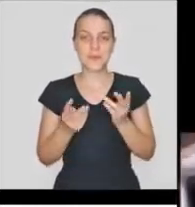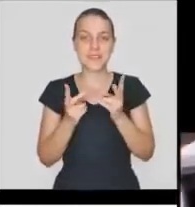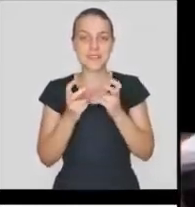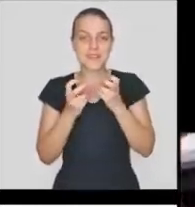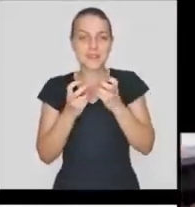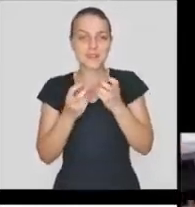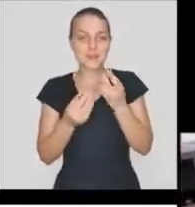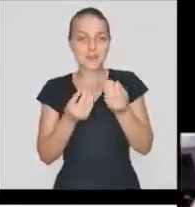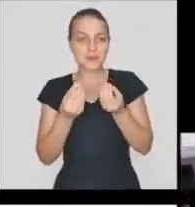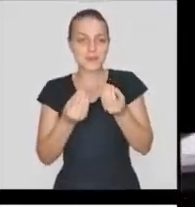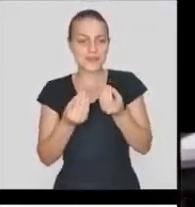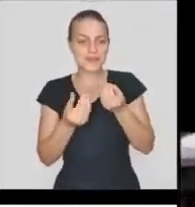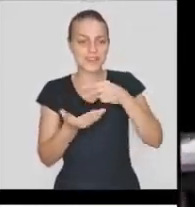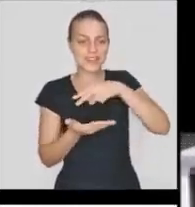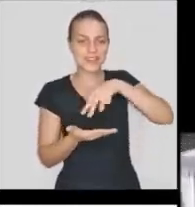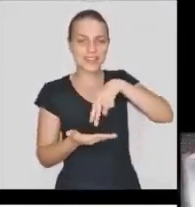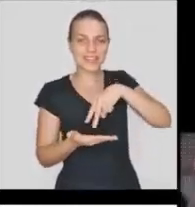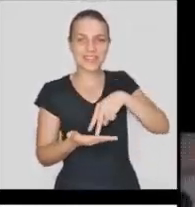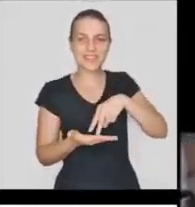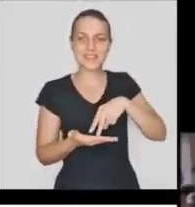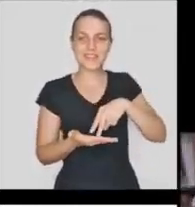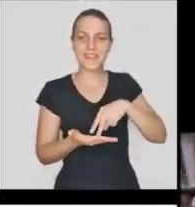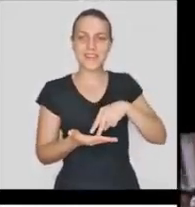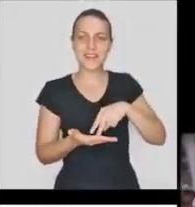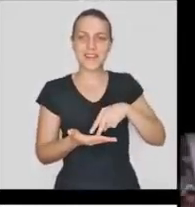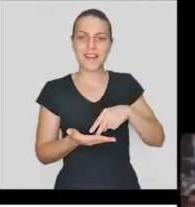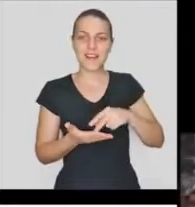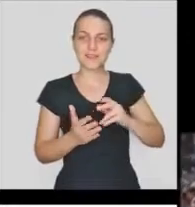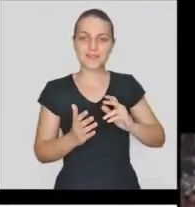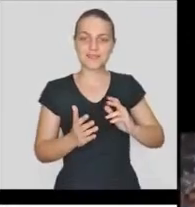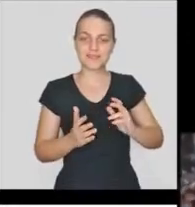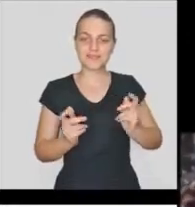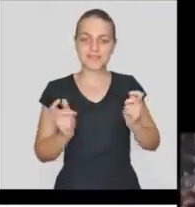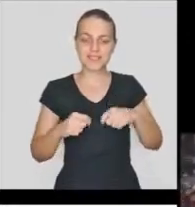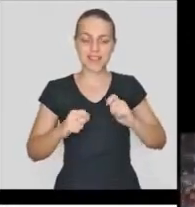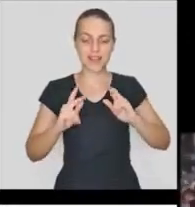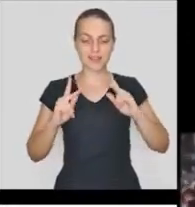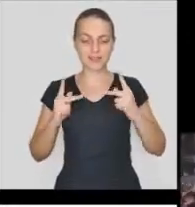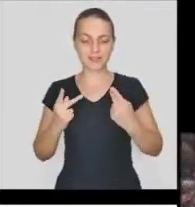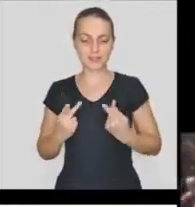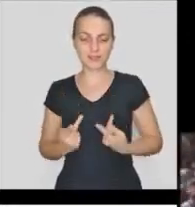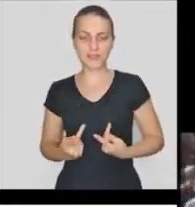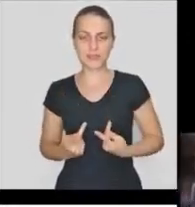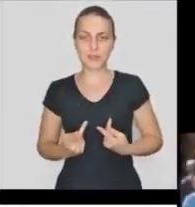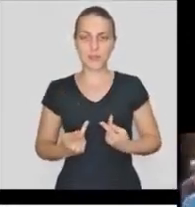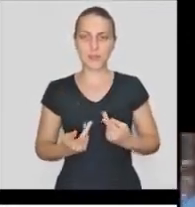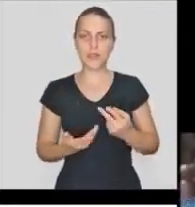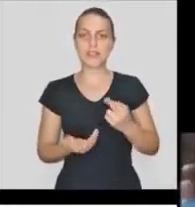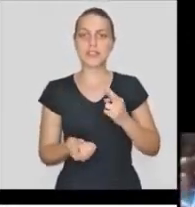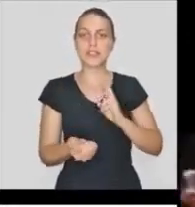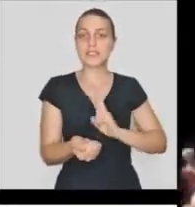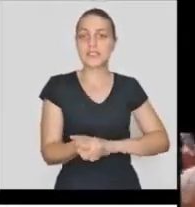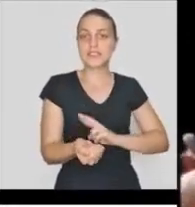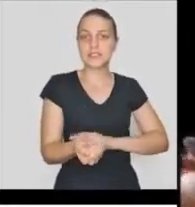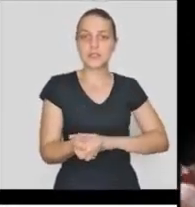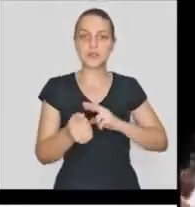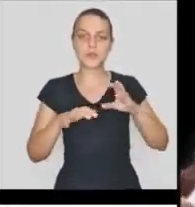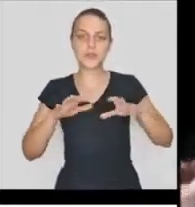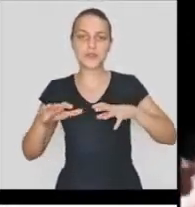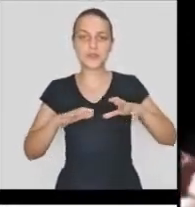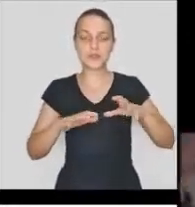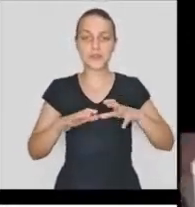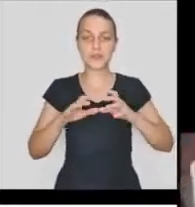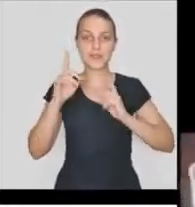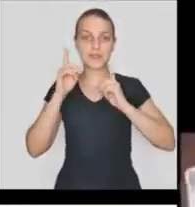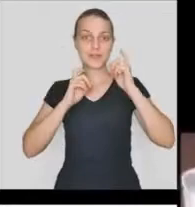que a dança traz para o ser humano. O ritmo, o gingado, o movimento, a expressão da alegria